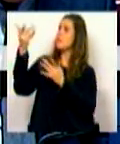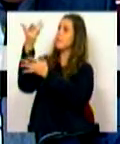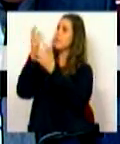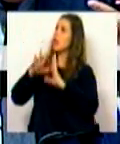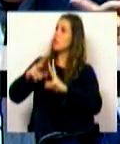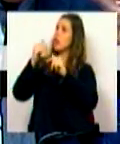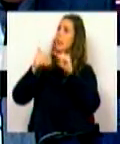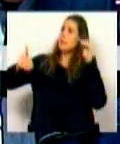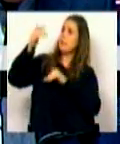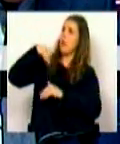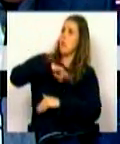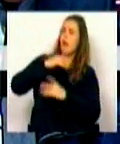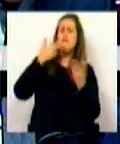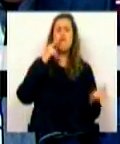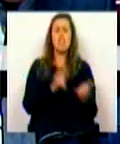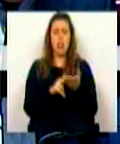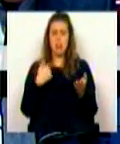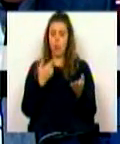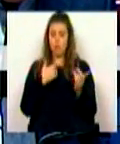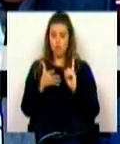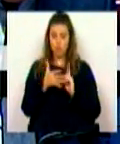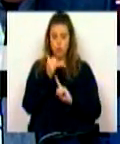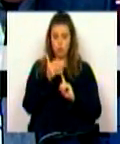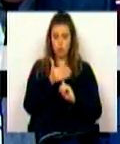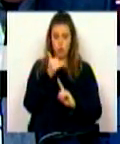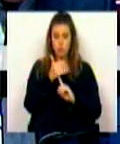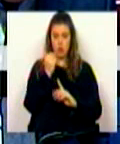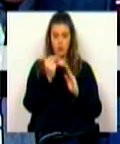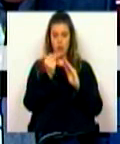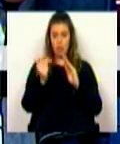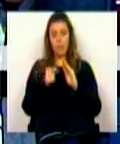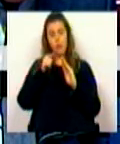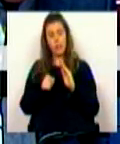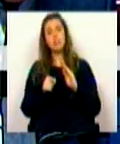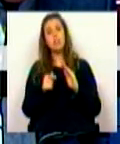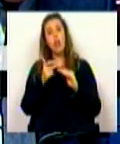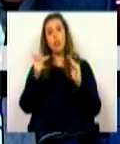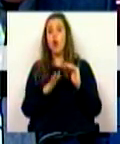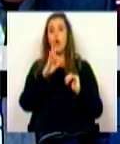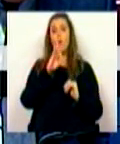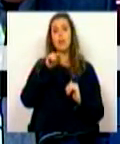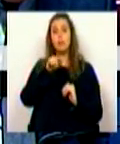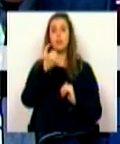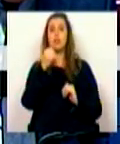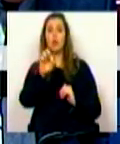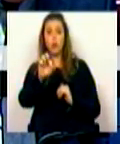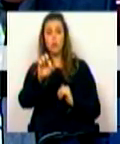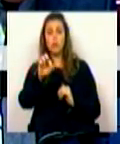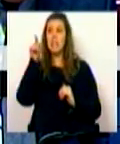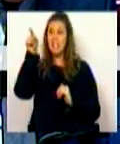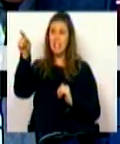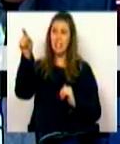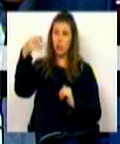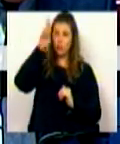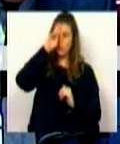acima de nós, a verdade é que nós estamos a conseguir esta redução com uma redução de 4,28 e eles com um